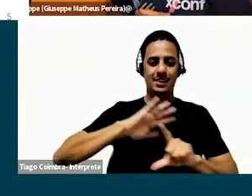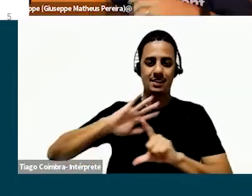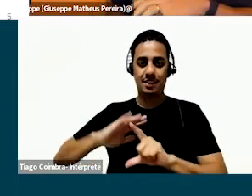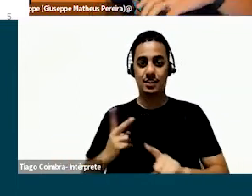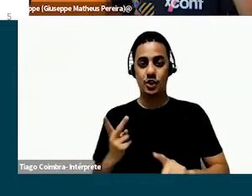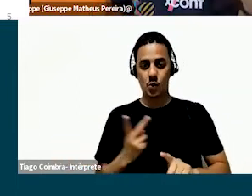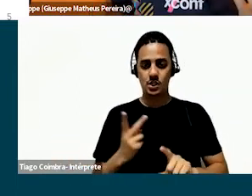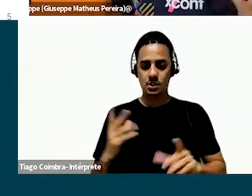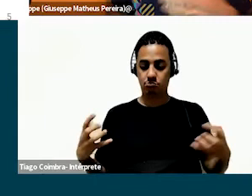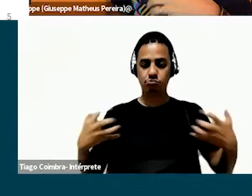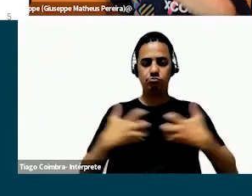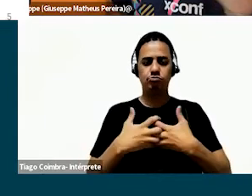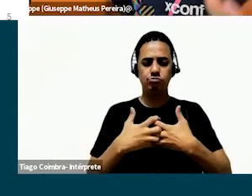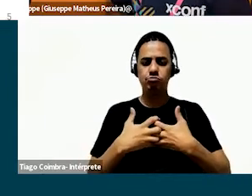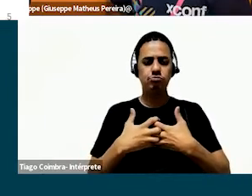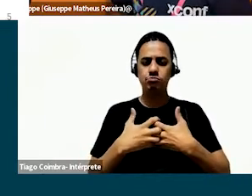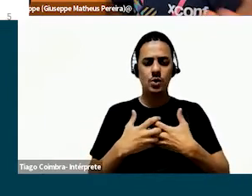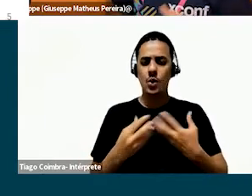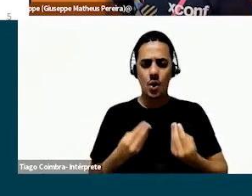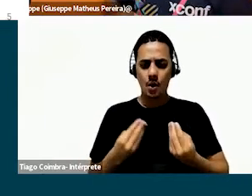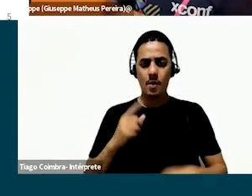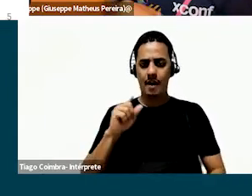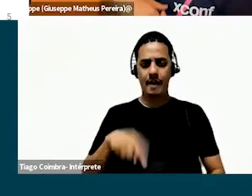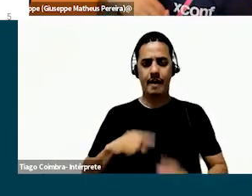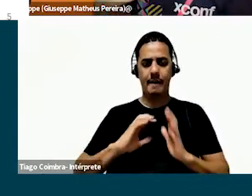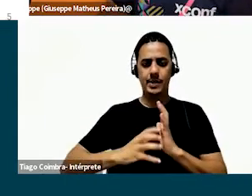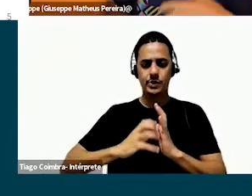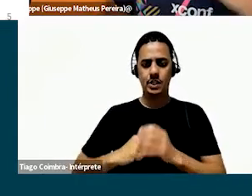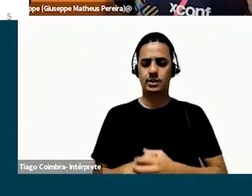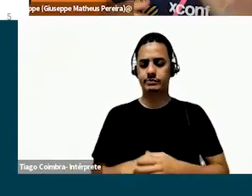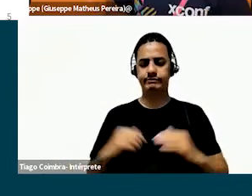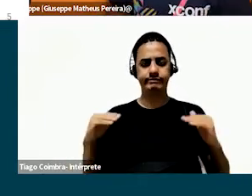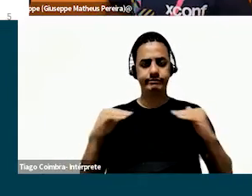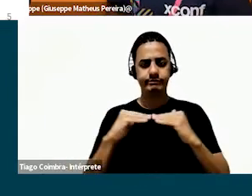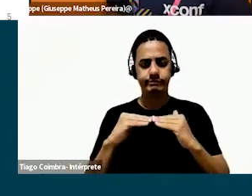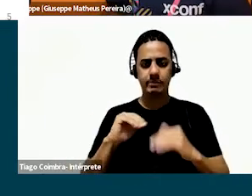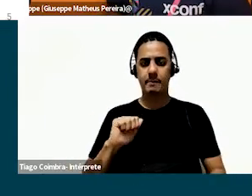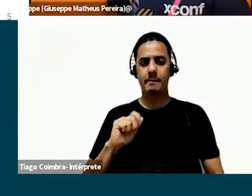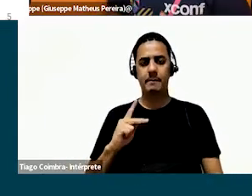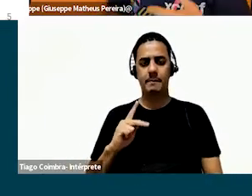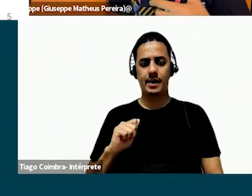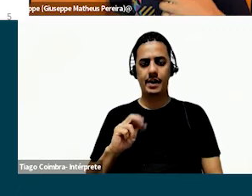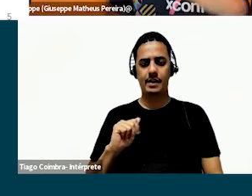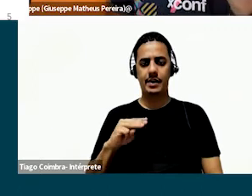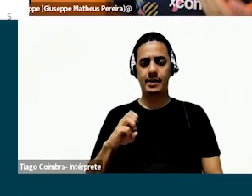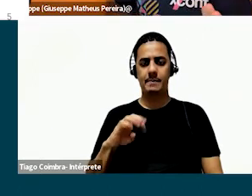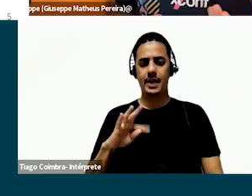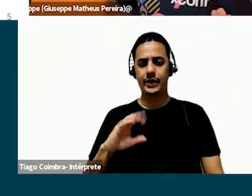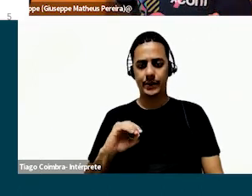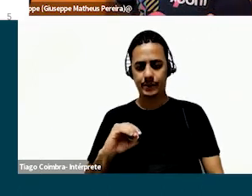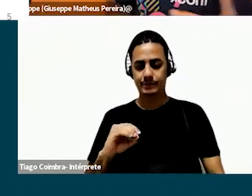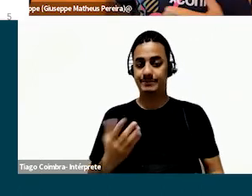acoplados em relação ao quê? Ao nome de um parâmetro, a um banco de dados, ao quê? Então, o acoplamento sempre é em relação a